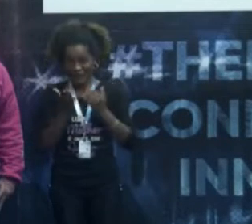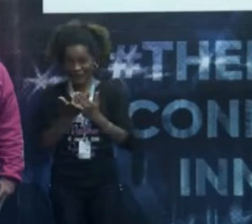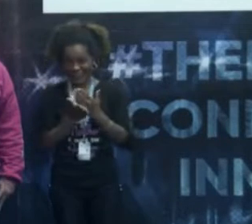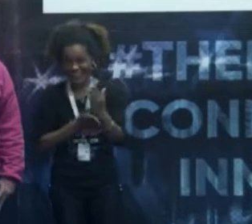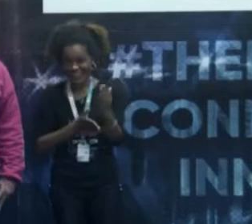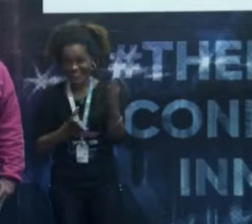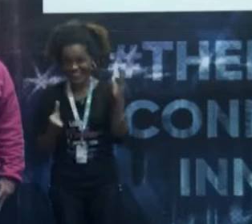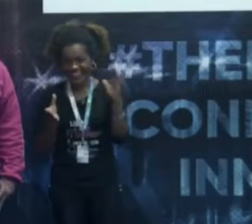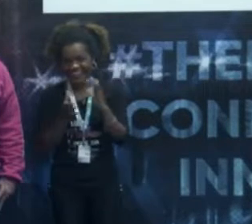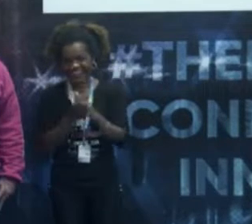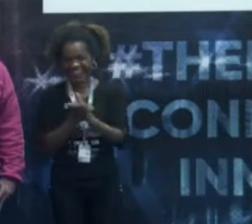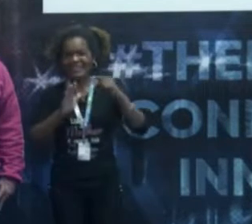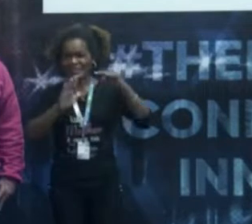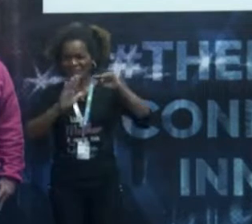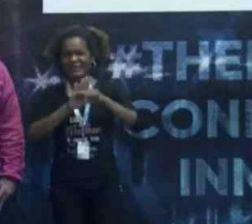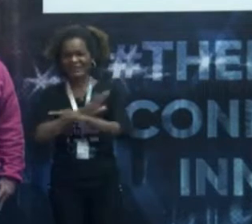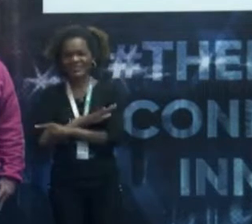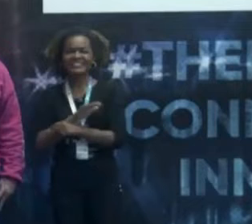Profunda essa.